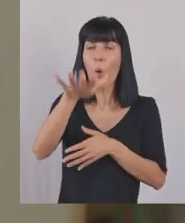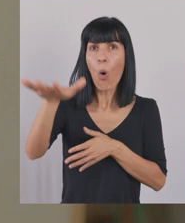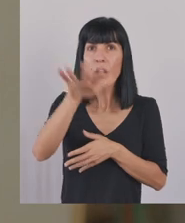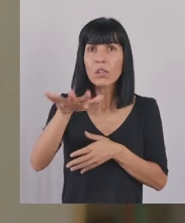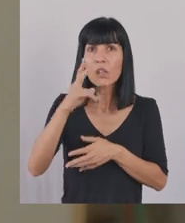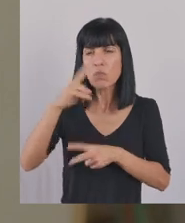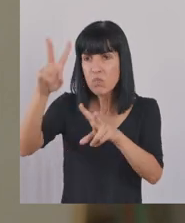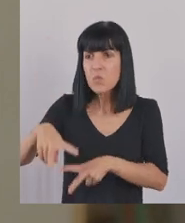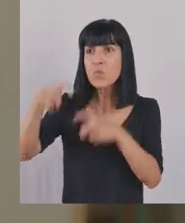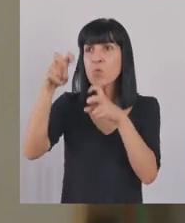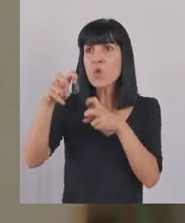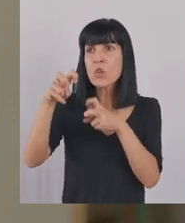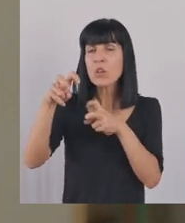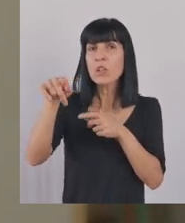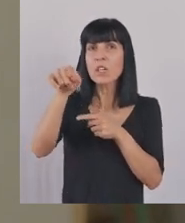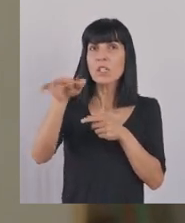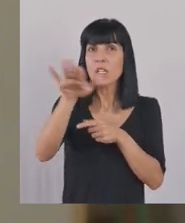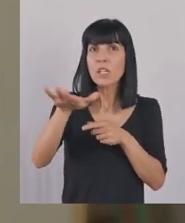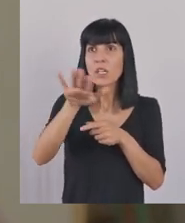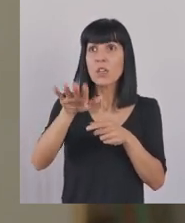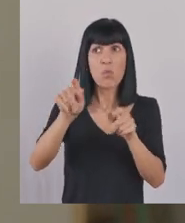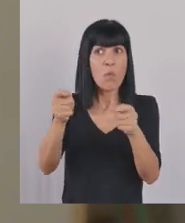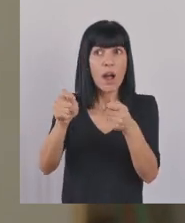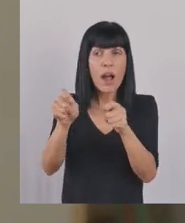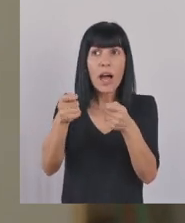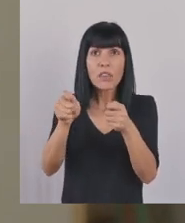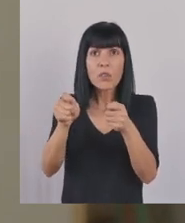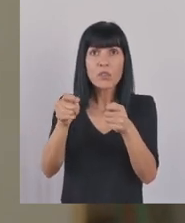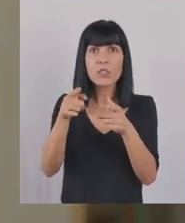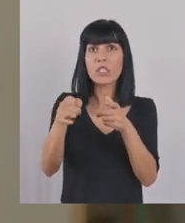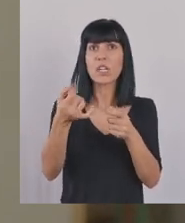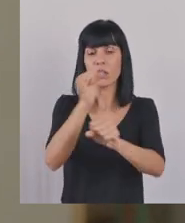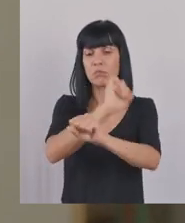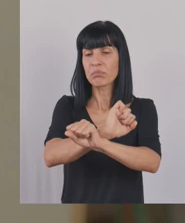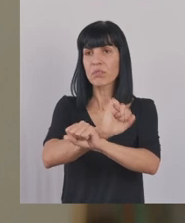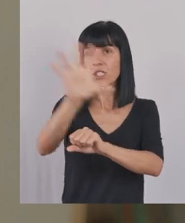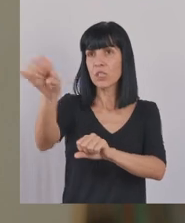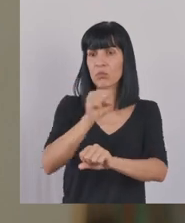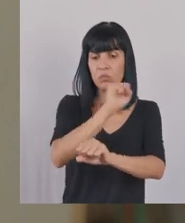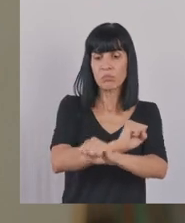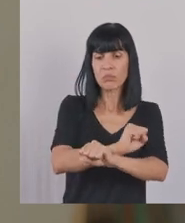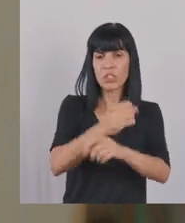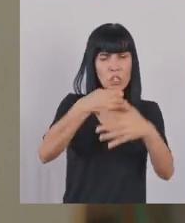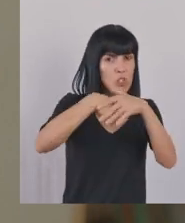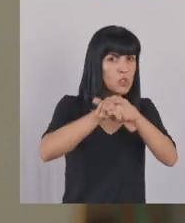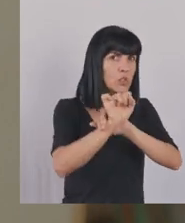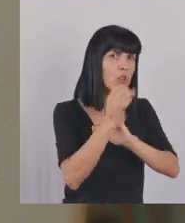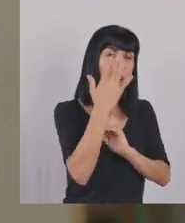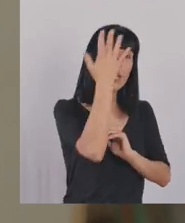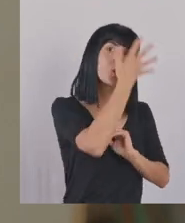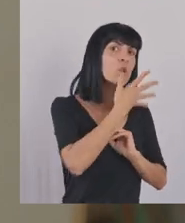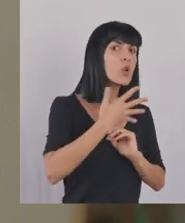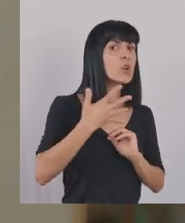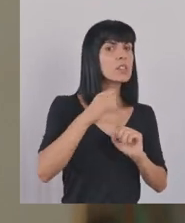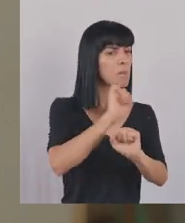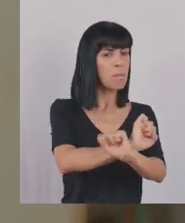detectavam, ou sei lá, um rádio progressista, os gajos entalavam logo um gajo. Para calada da